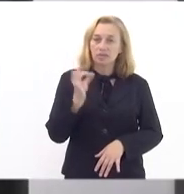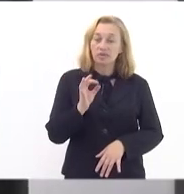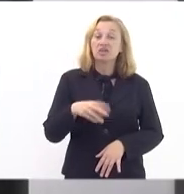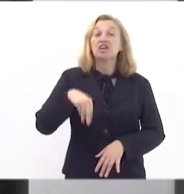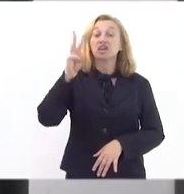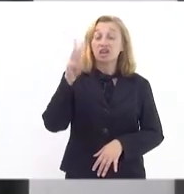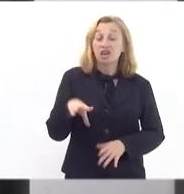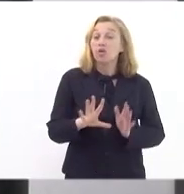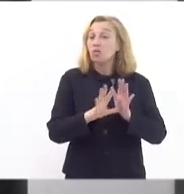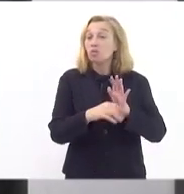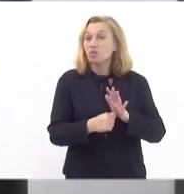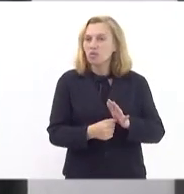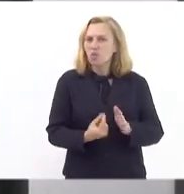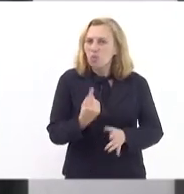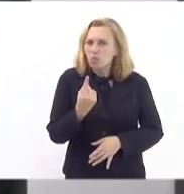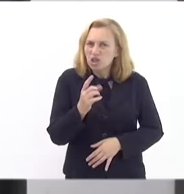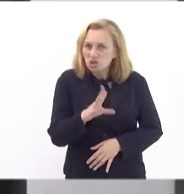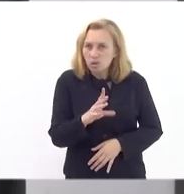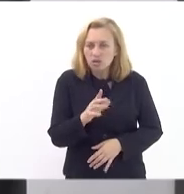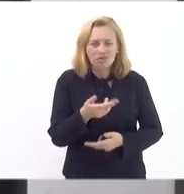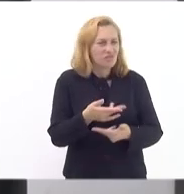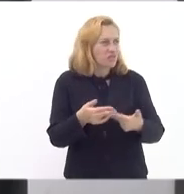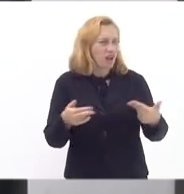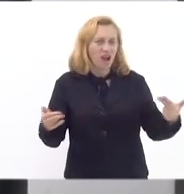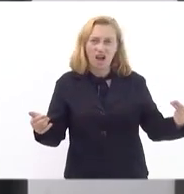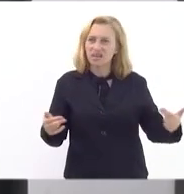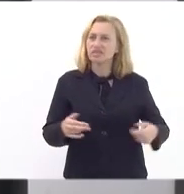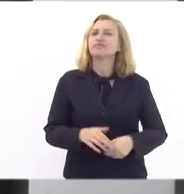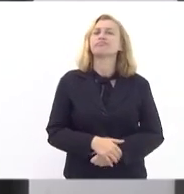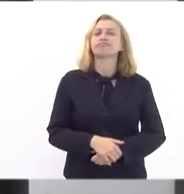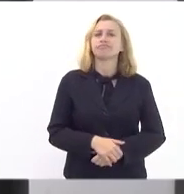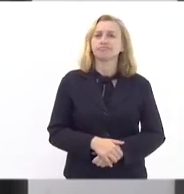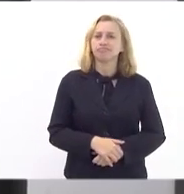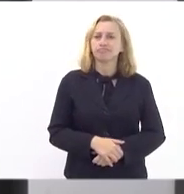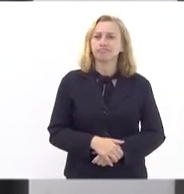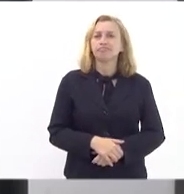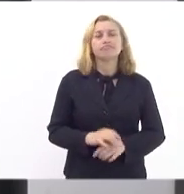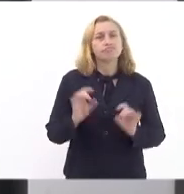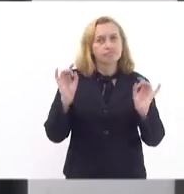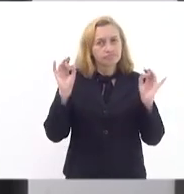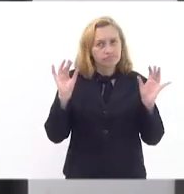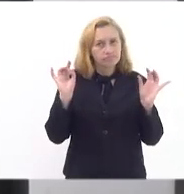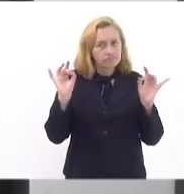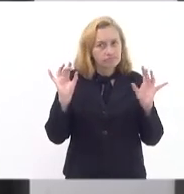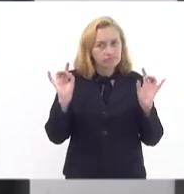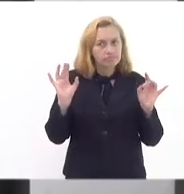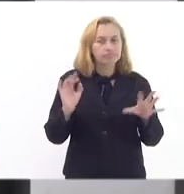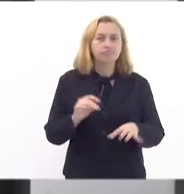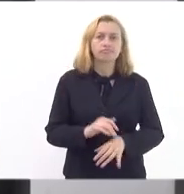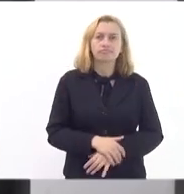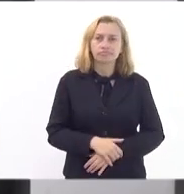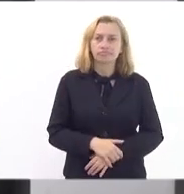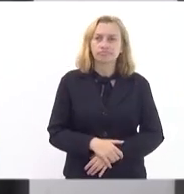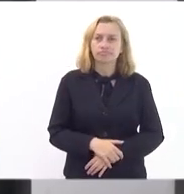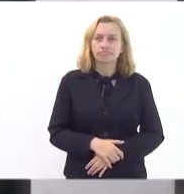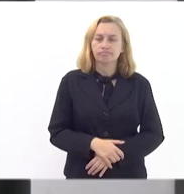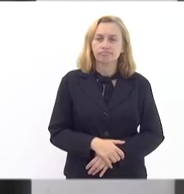uma vida só várias vidas um aço todo especial né É